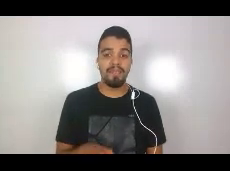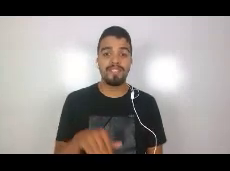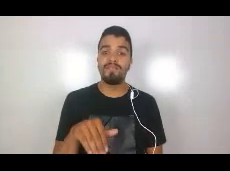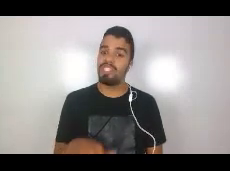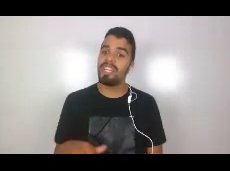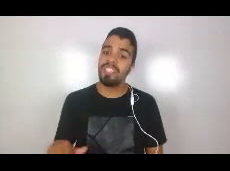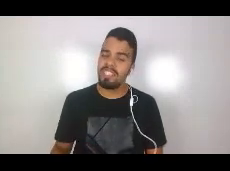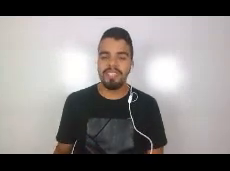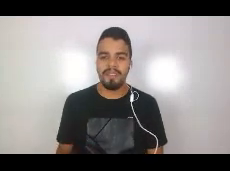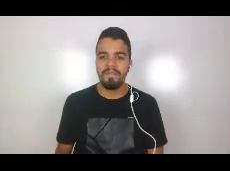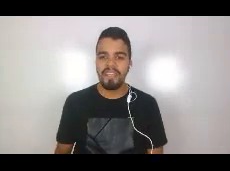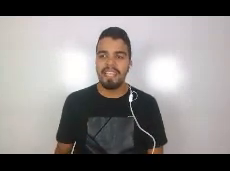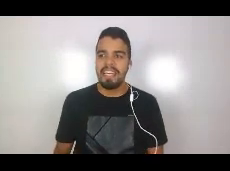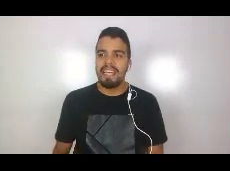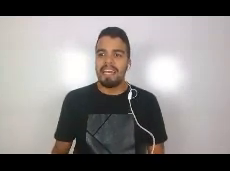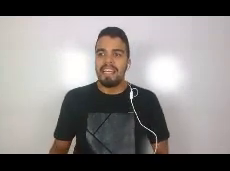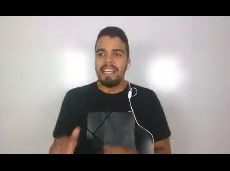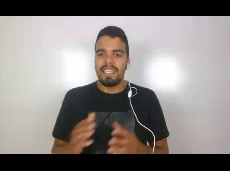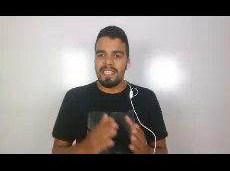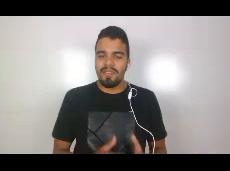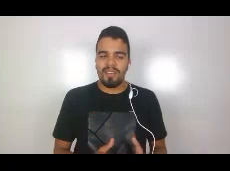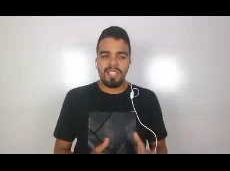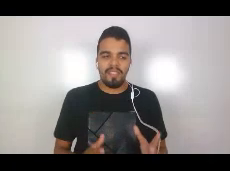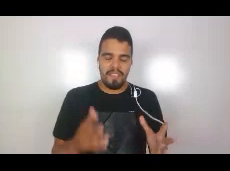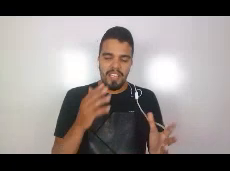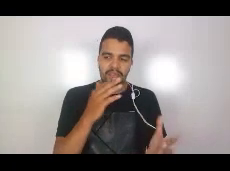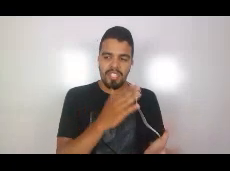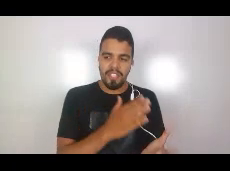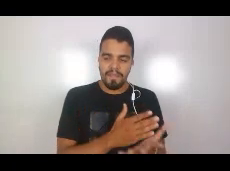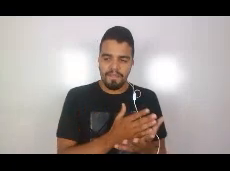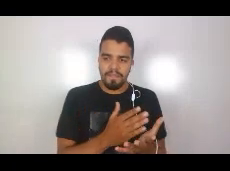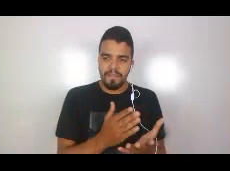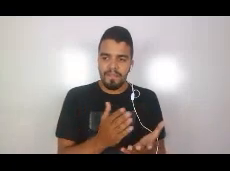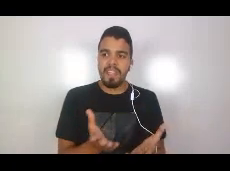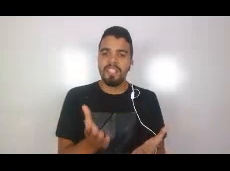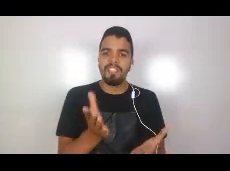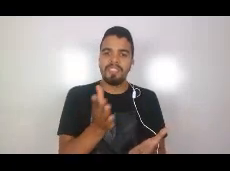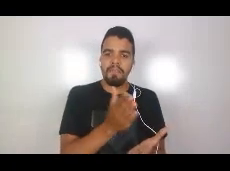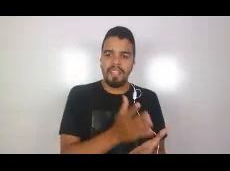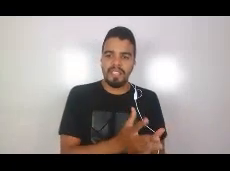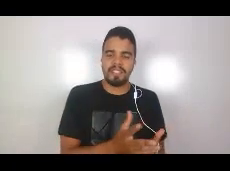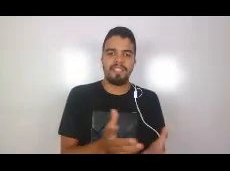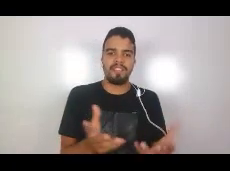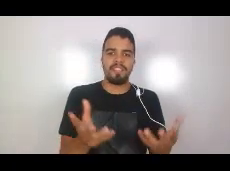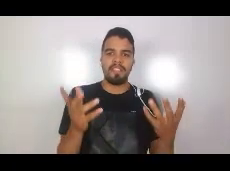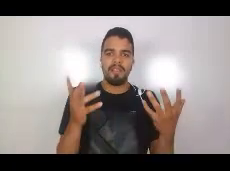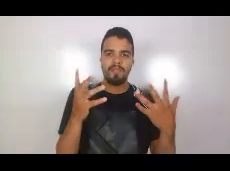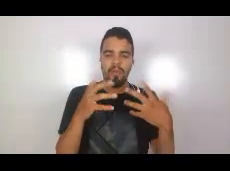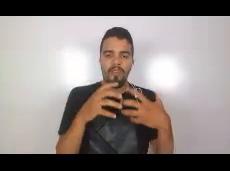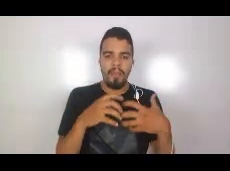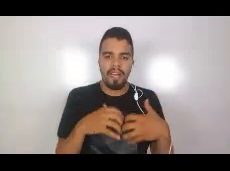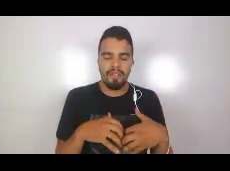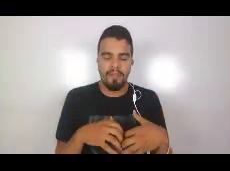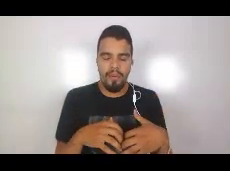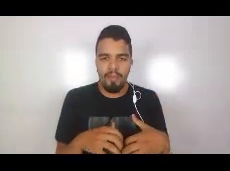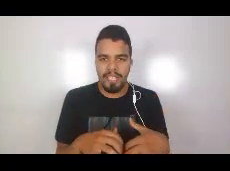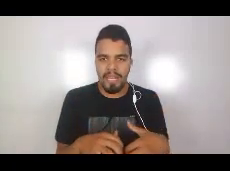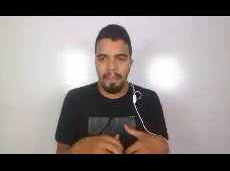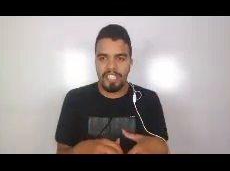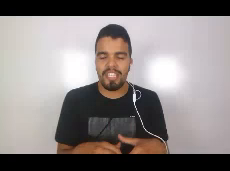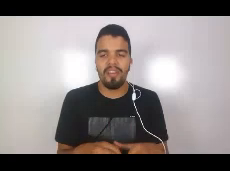em Libras do dia a dia. Então, nós já viemos de disciplinas que nós entendemos